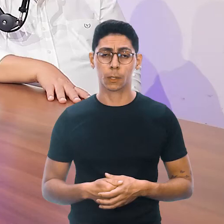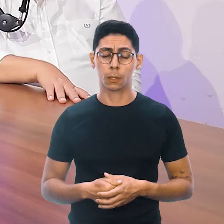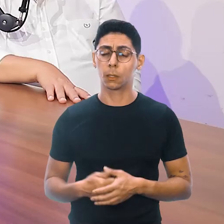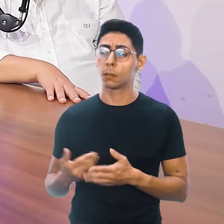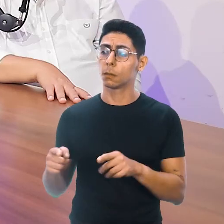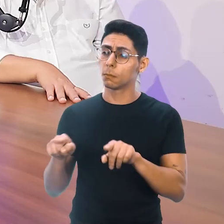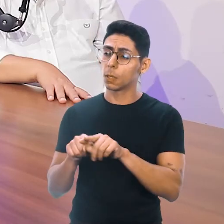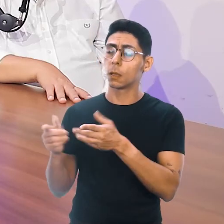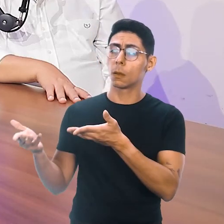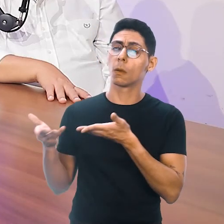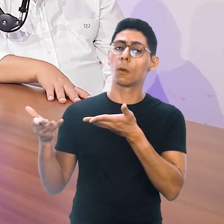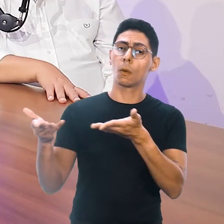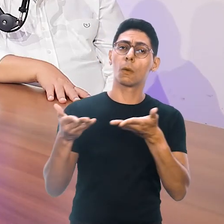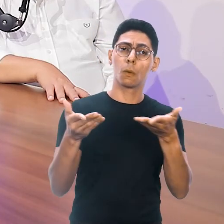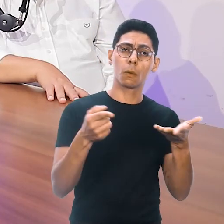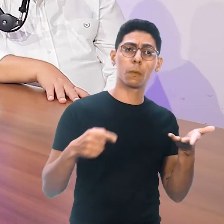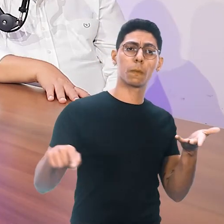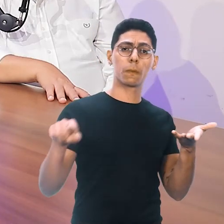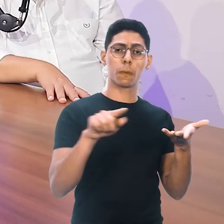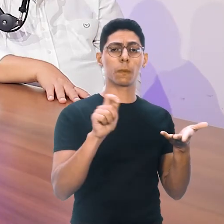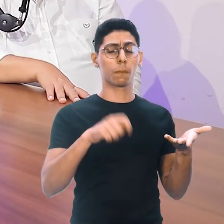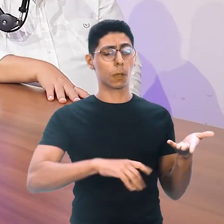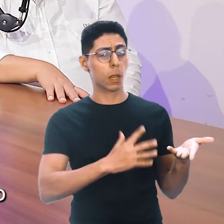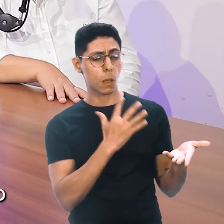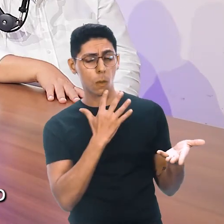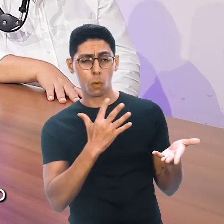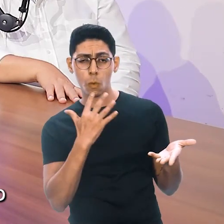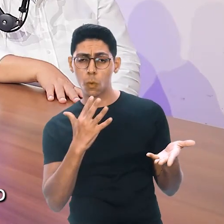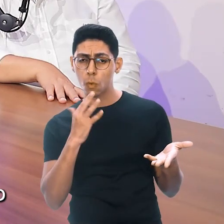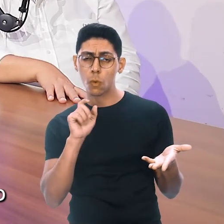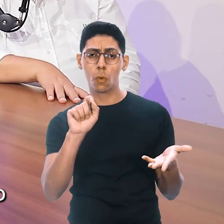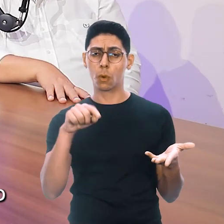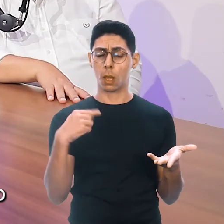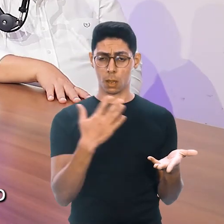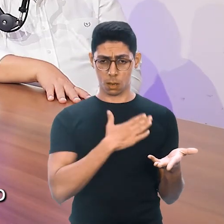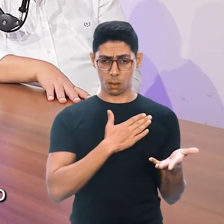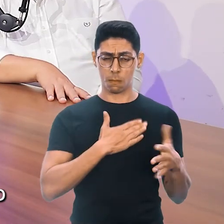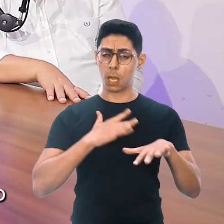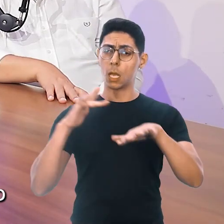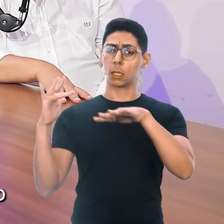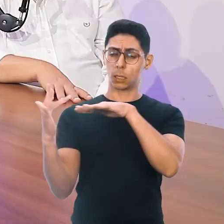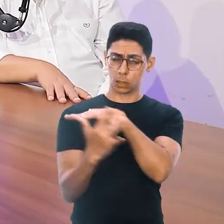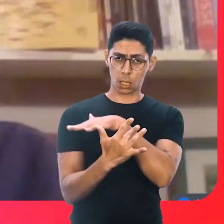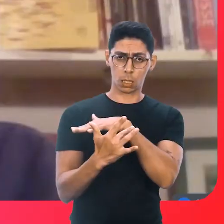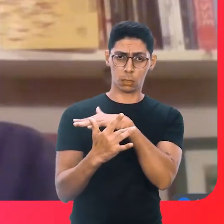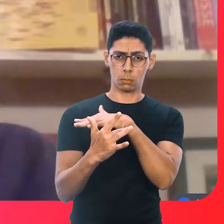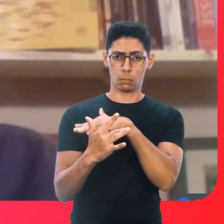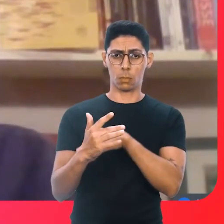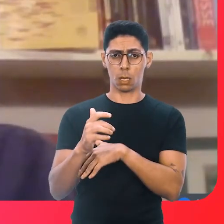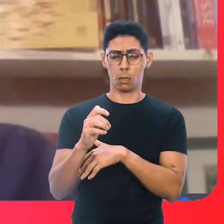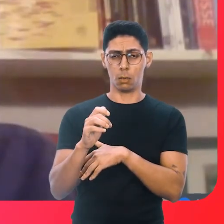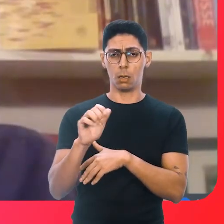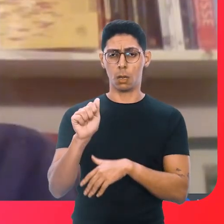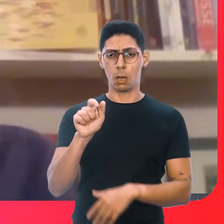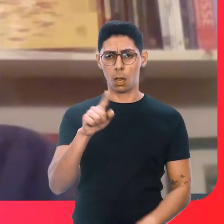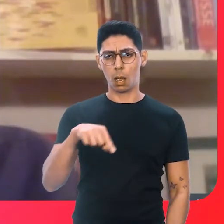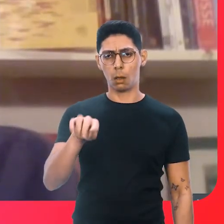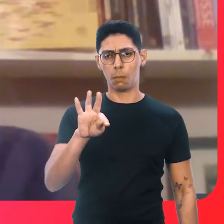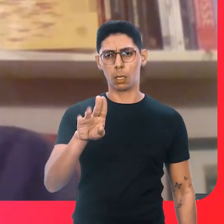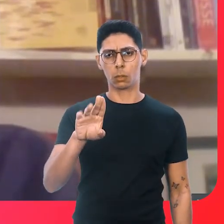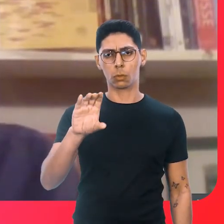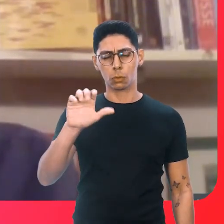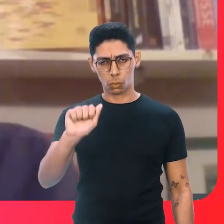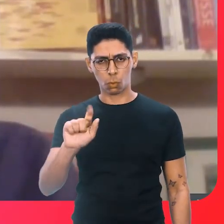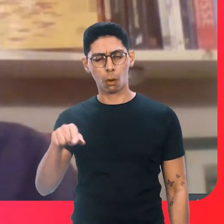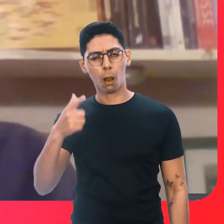convido a todos para conhecerem a minha rede social, @tucamunhoz, no Instagram, no Facebook, lá